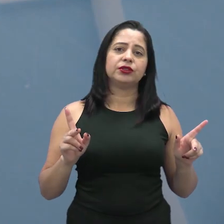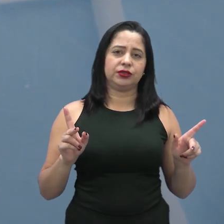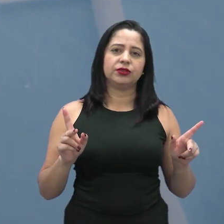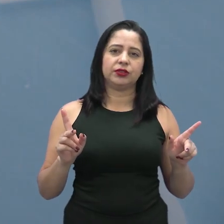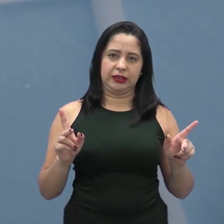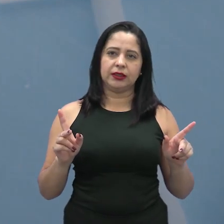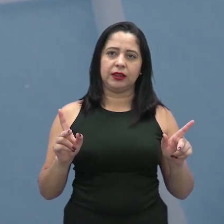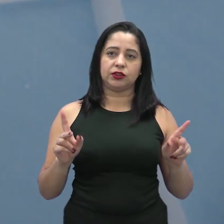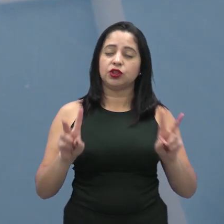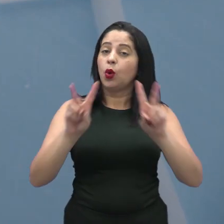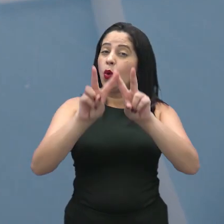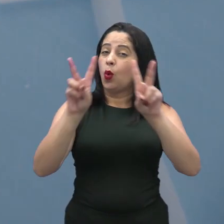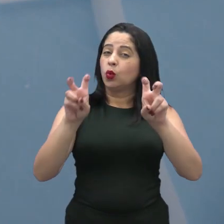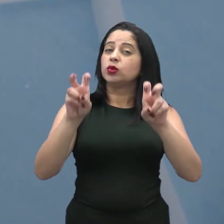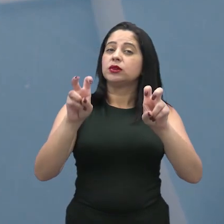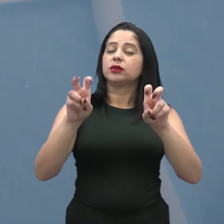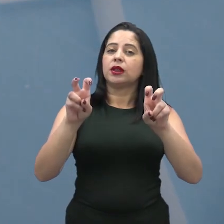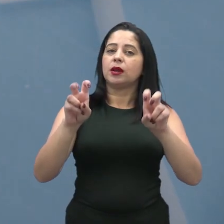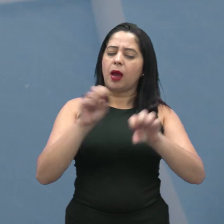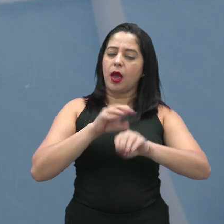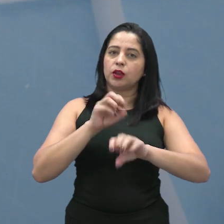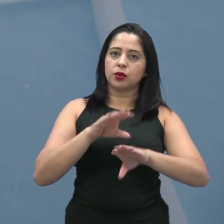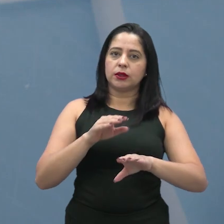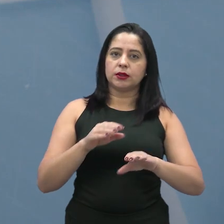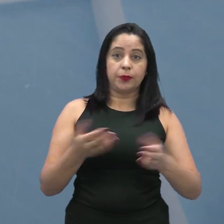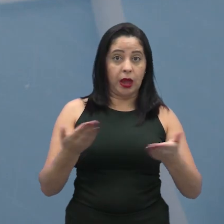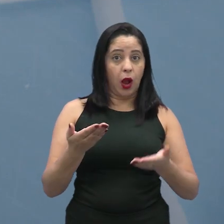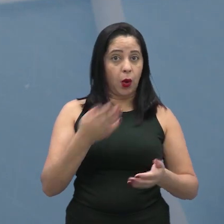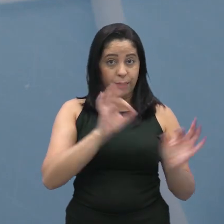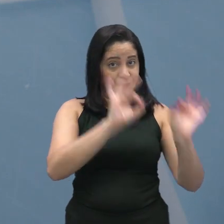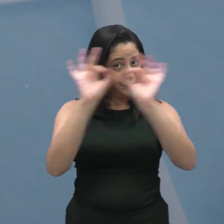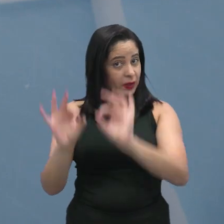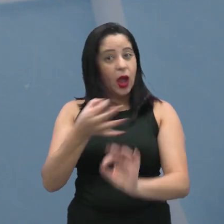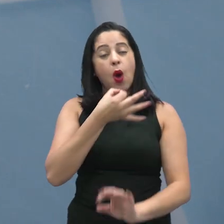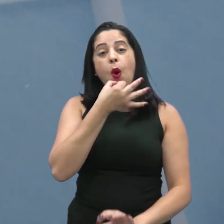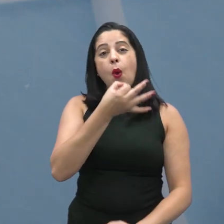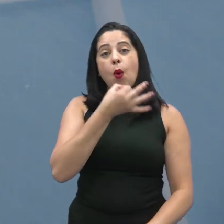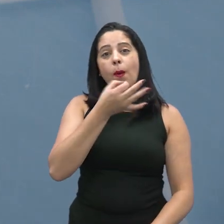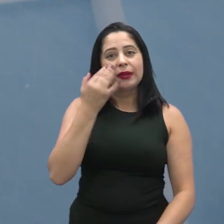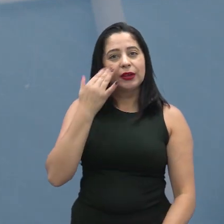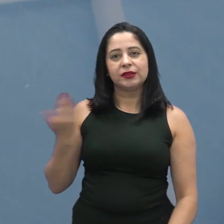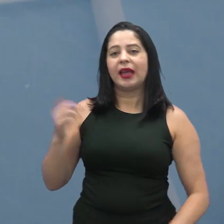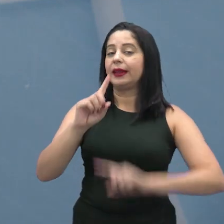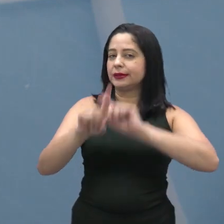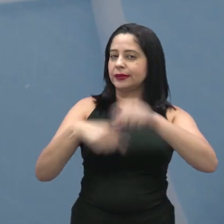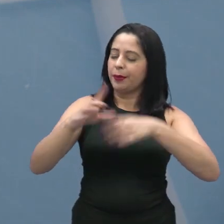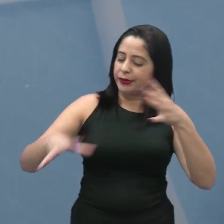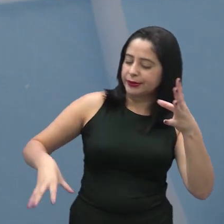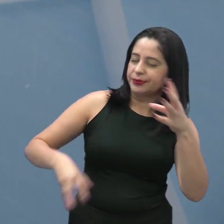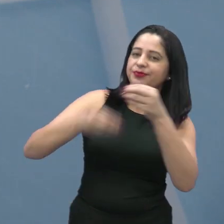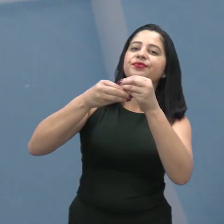gente for falar da educação em si. Então vamos ver o que o José Maurício tem a falar a respeito, e depois a gente volta